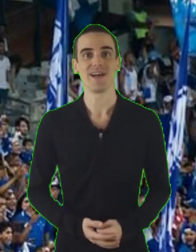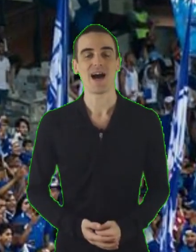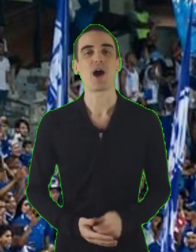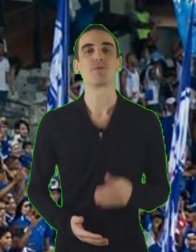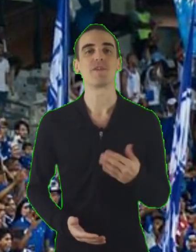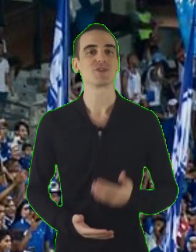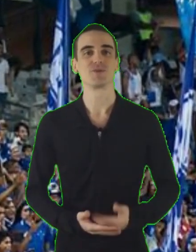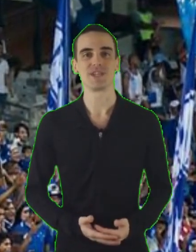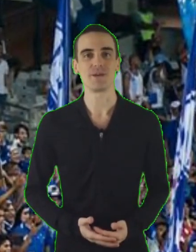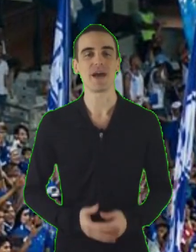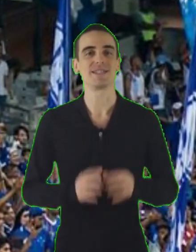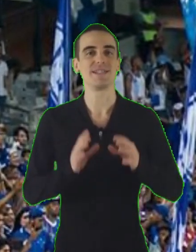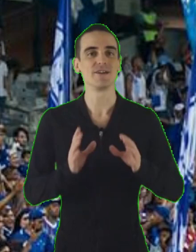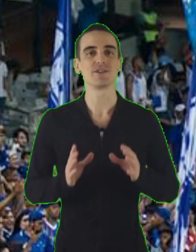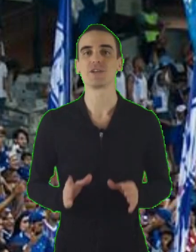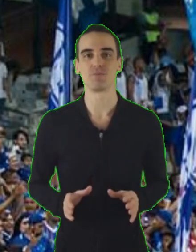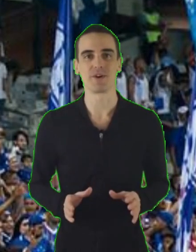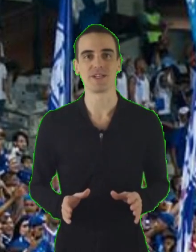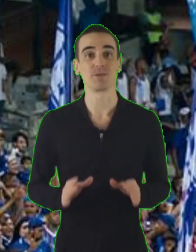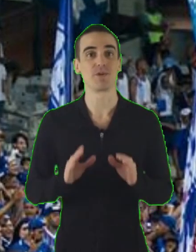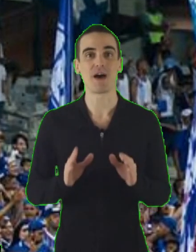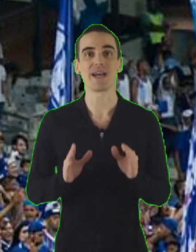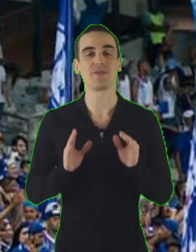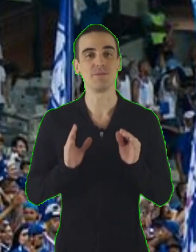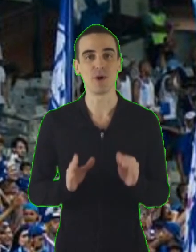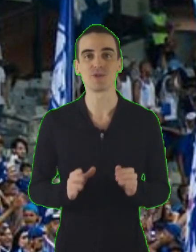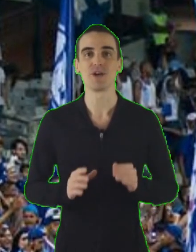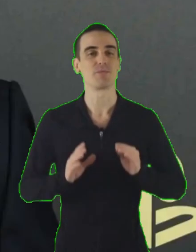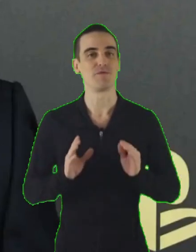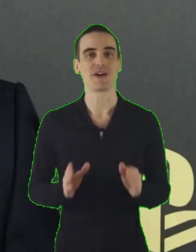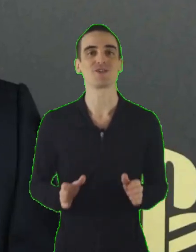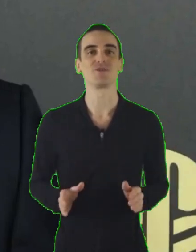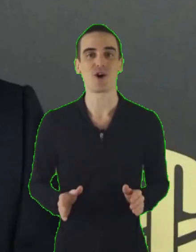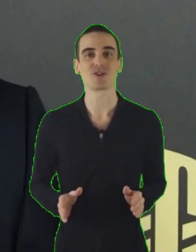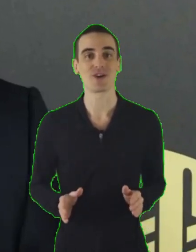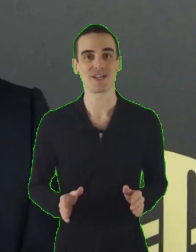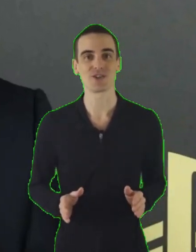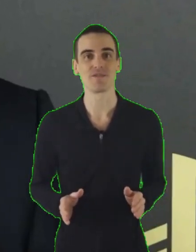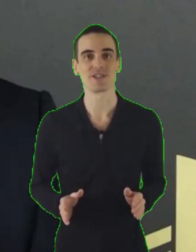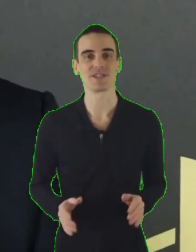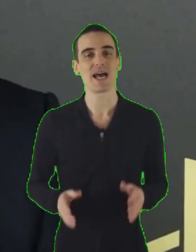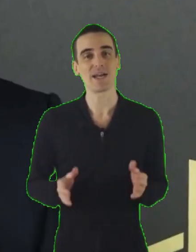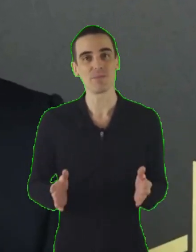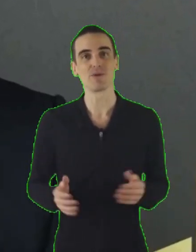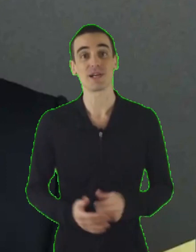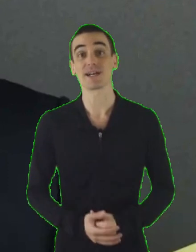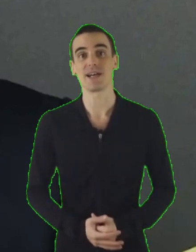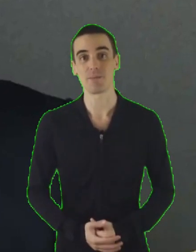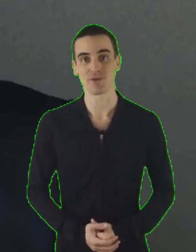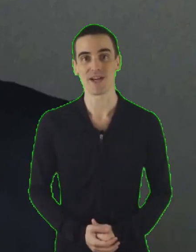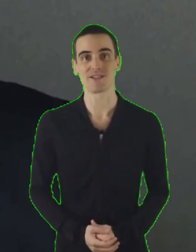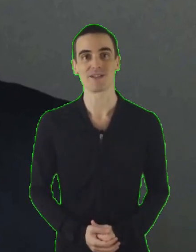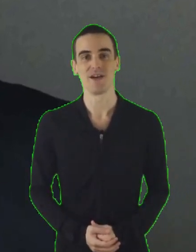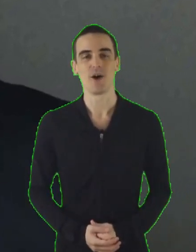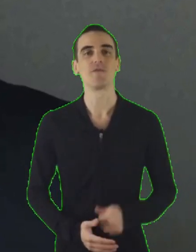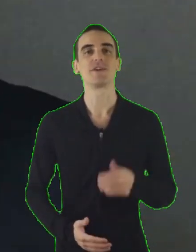Cruzeiro. Se inscreva no canal para ficar sabendo de tudo o que acontece na Raposa. A SAF do Cruzeiro, liderada por Ronaldo